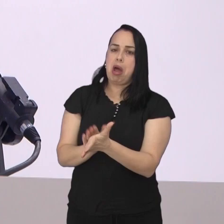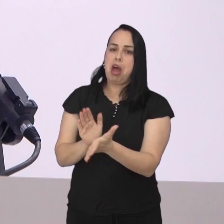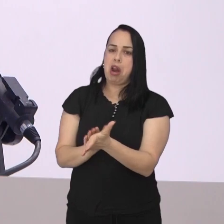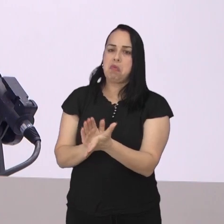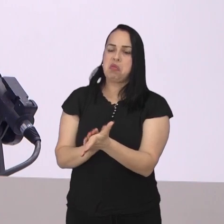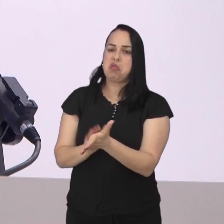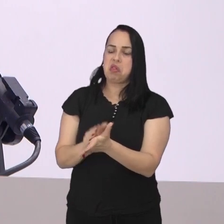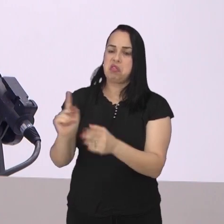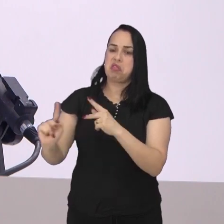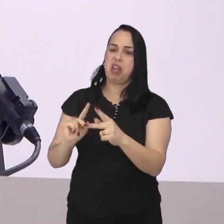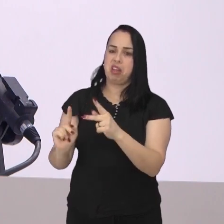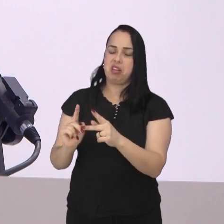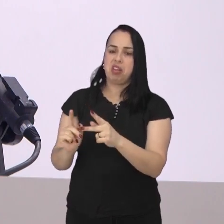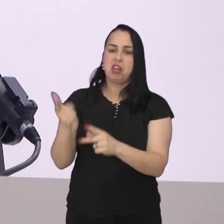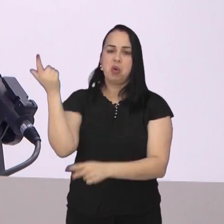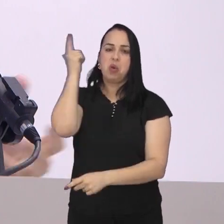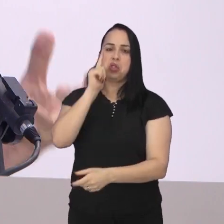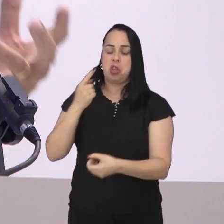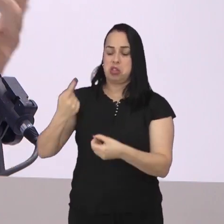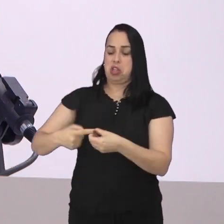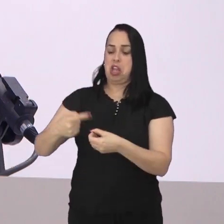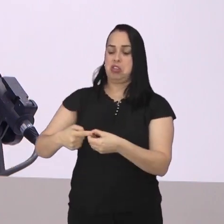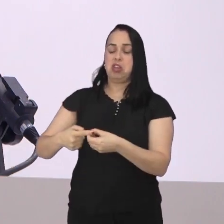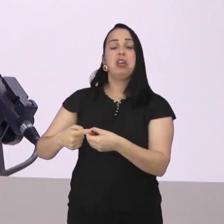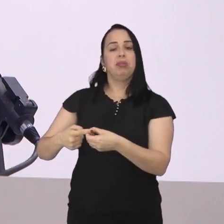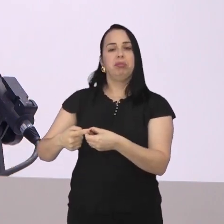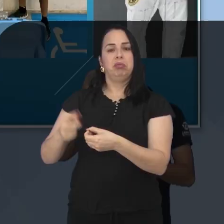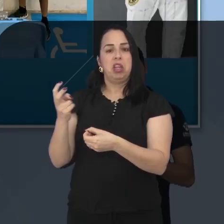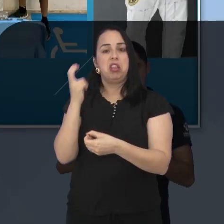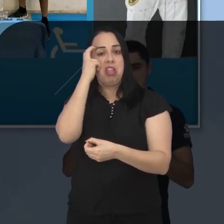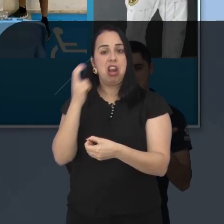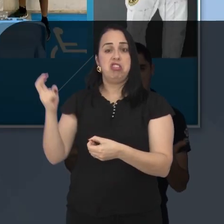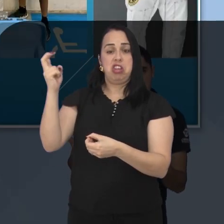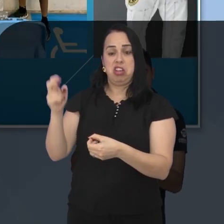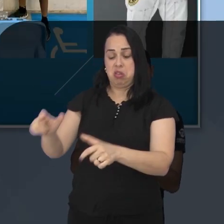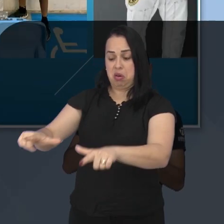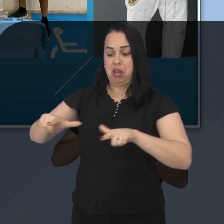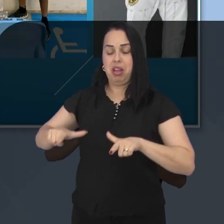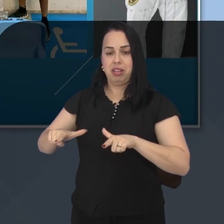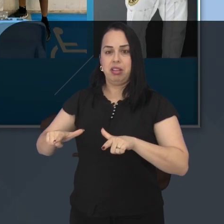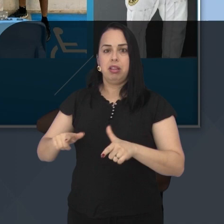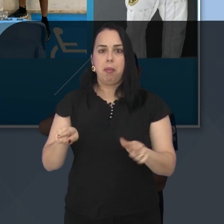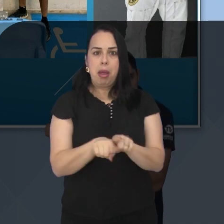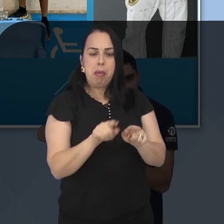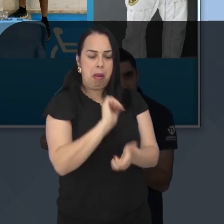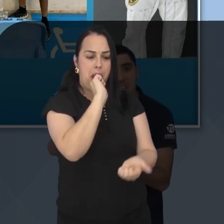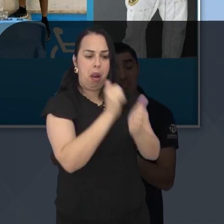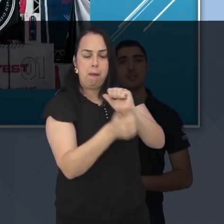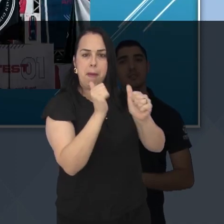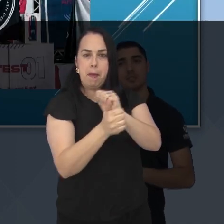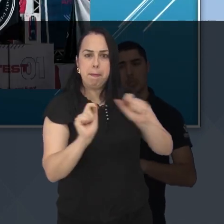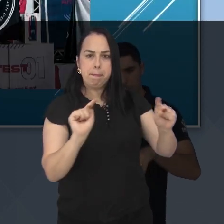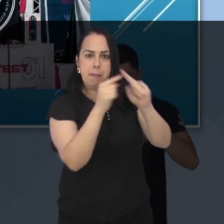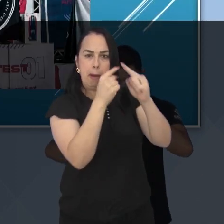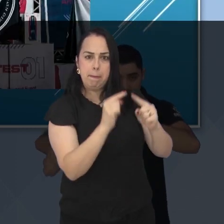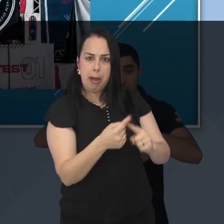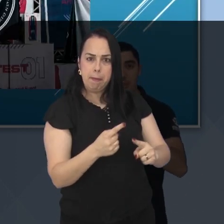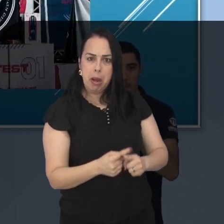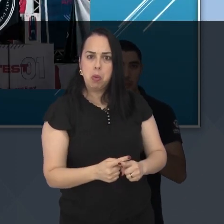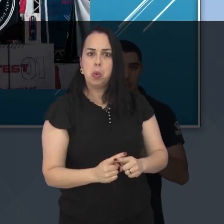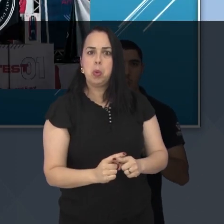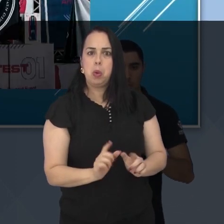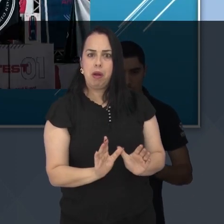dos Campos pela certificação do título de cidade inteligente e destacou a conquista de diversos atletas em